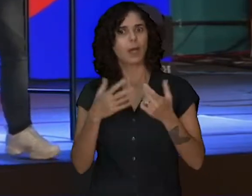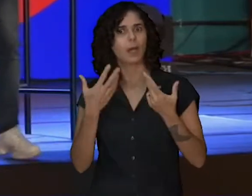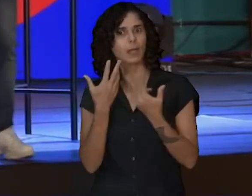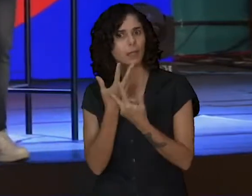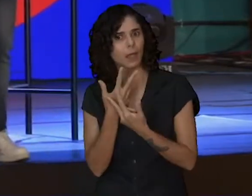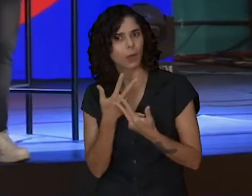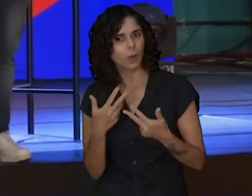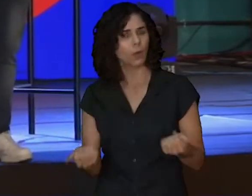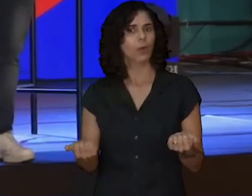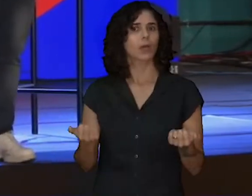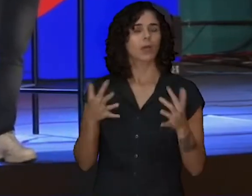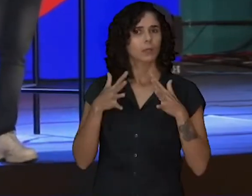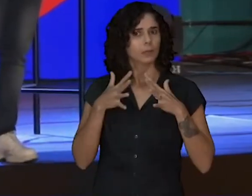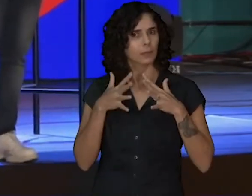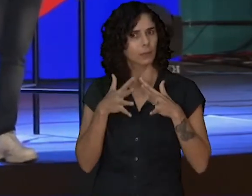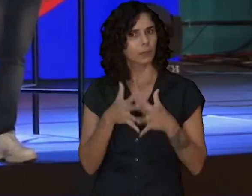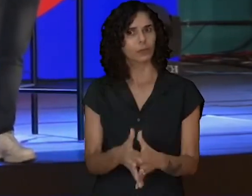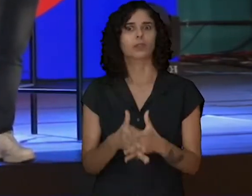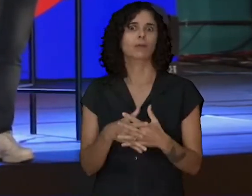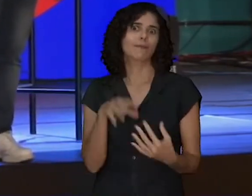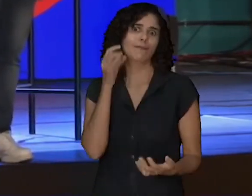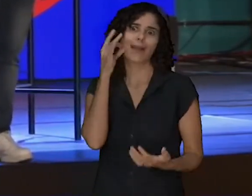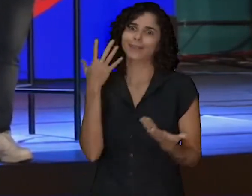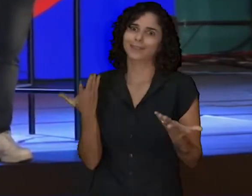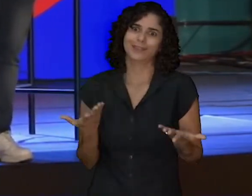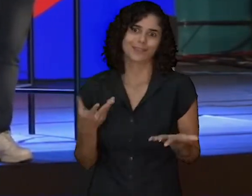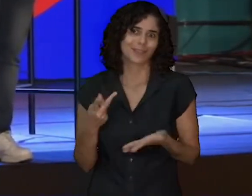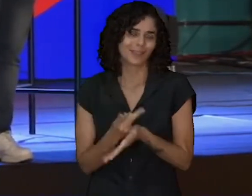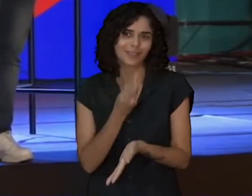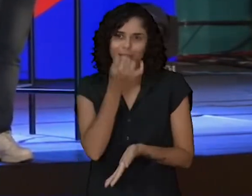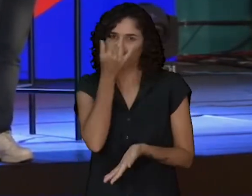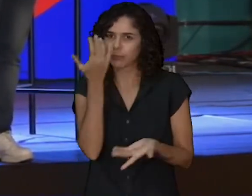confusão de todo tipo, só aumentam.